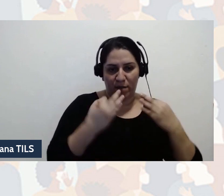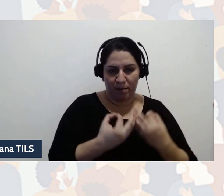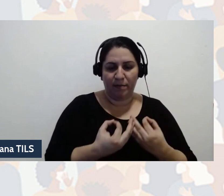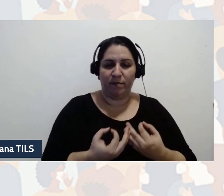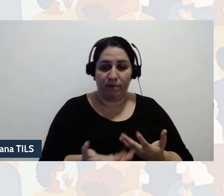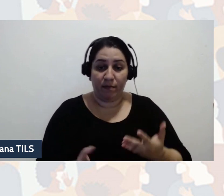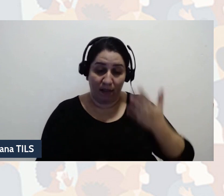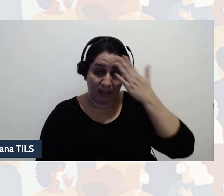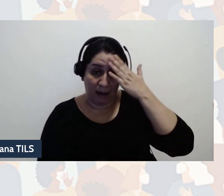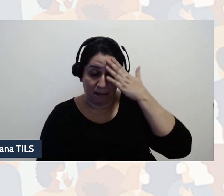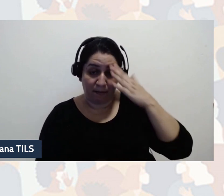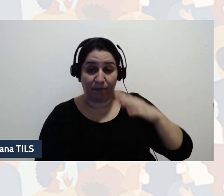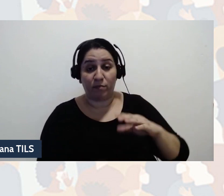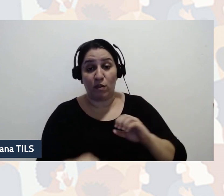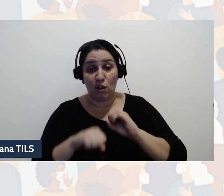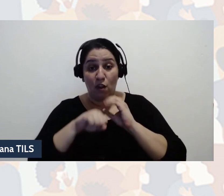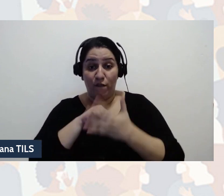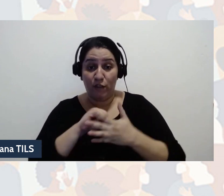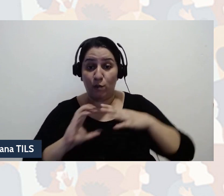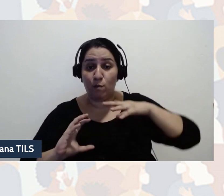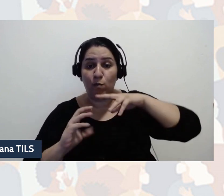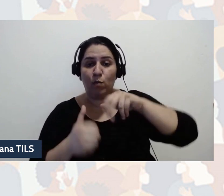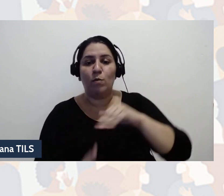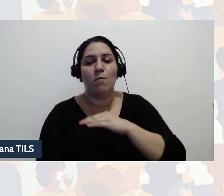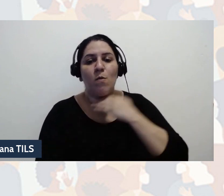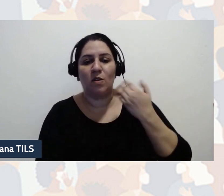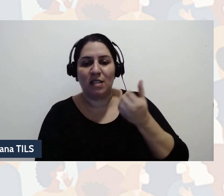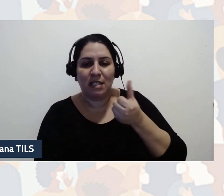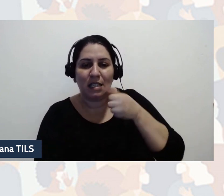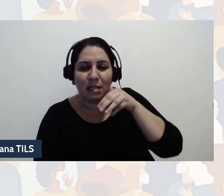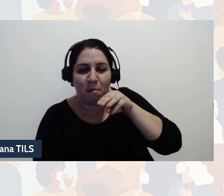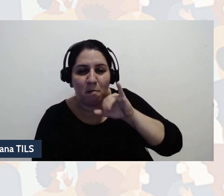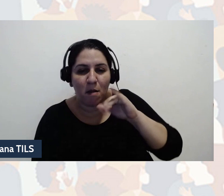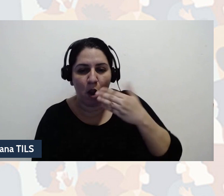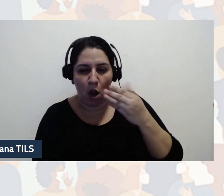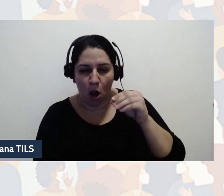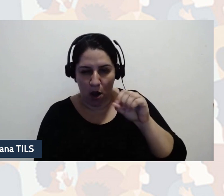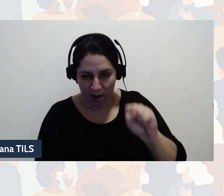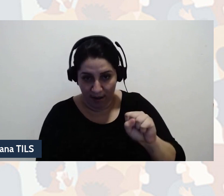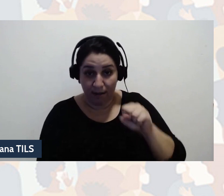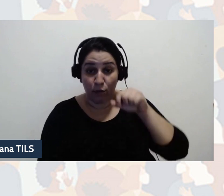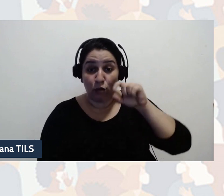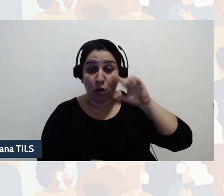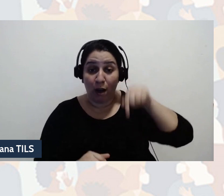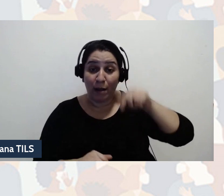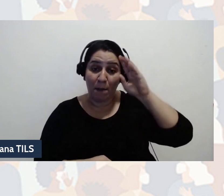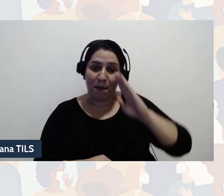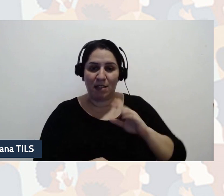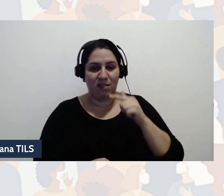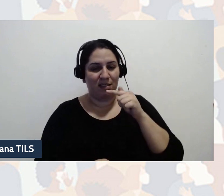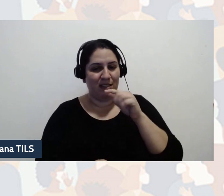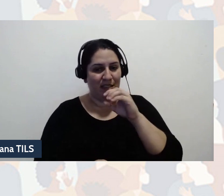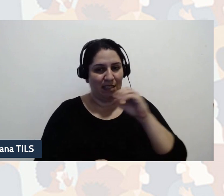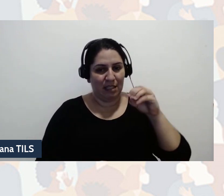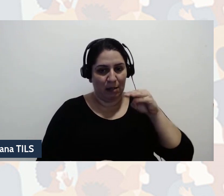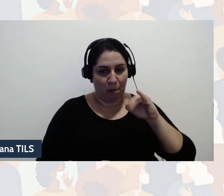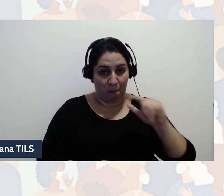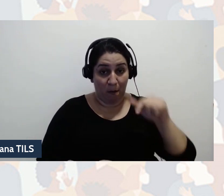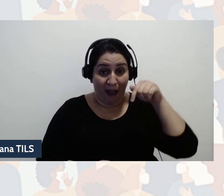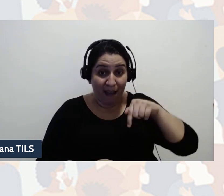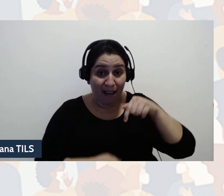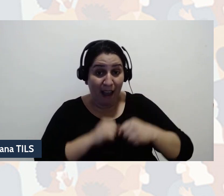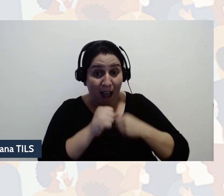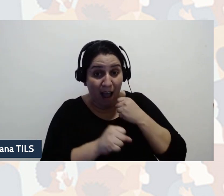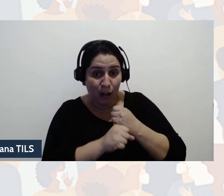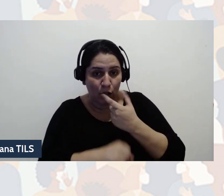6.600.000 pessoas no mundo, quase 700 mil aqui no Brasil, e mais de 1 milhão só este ano. É